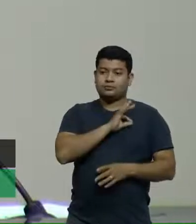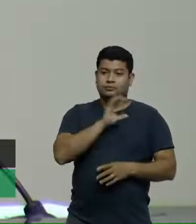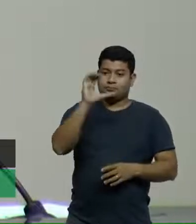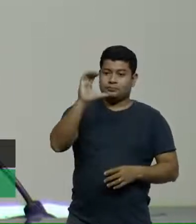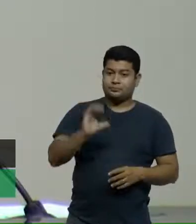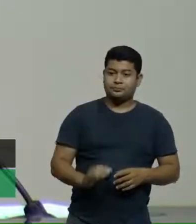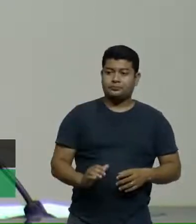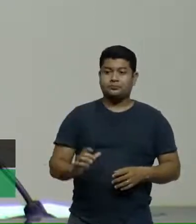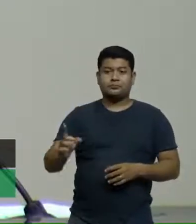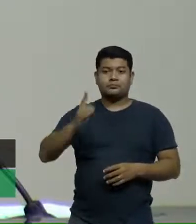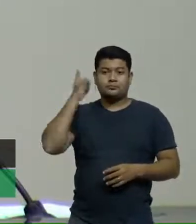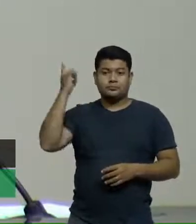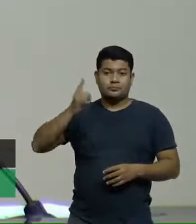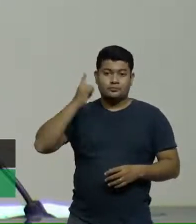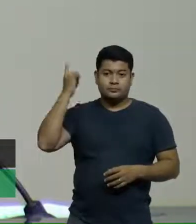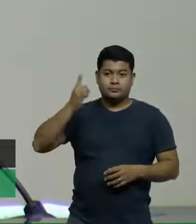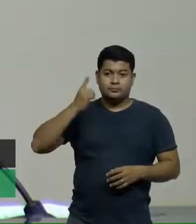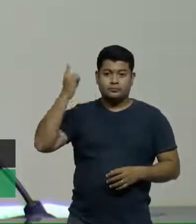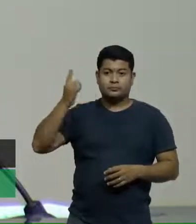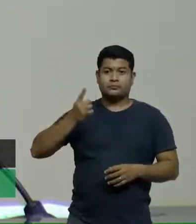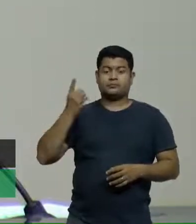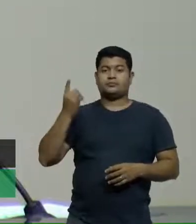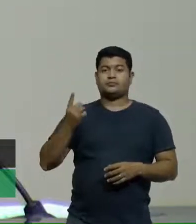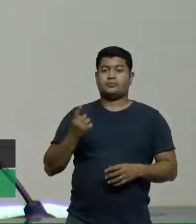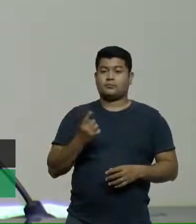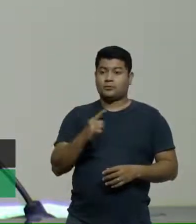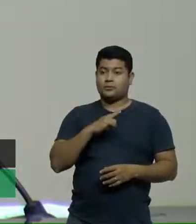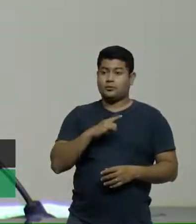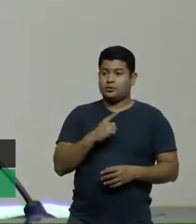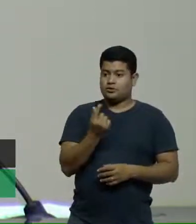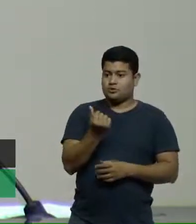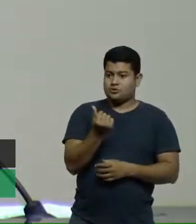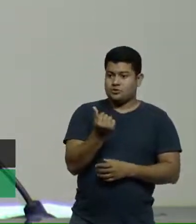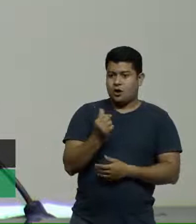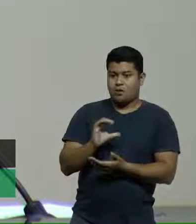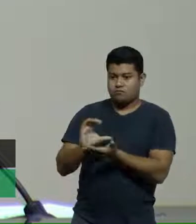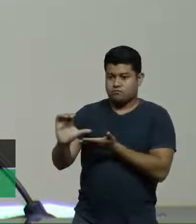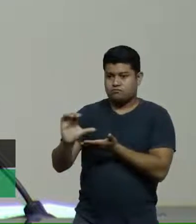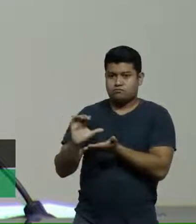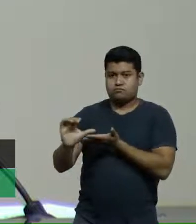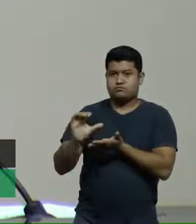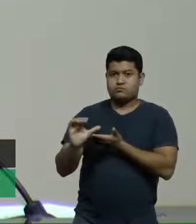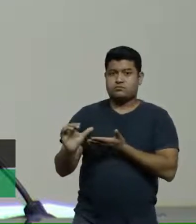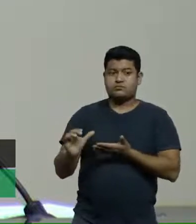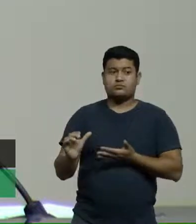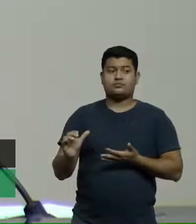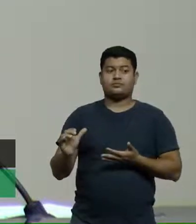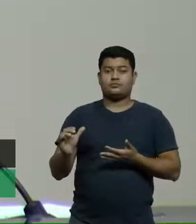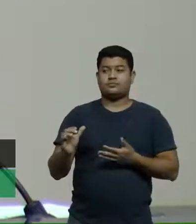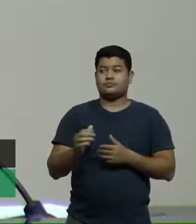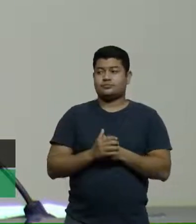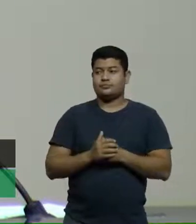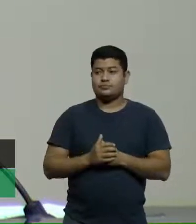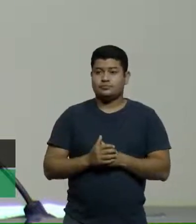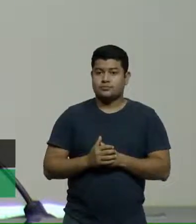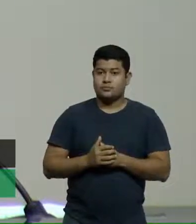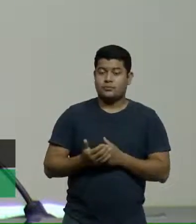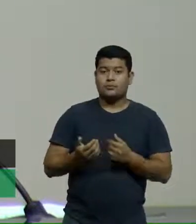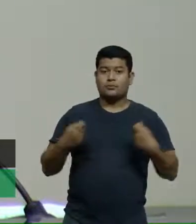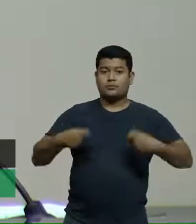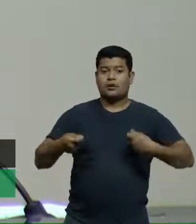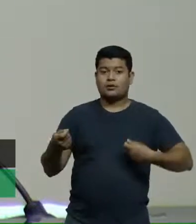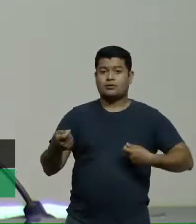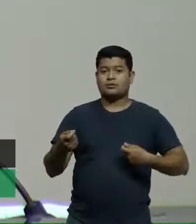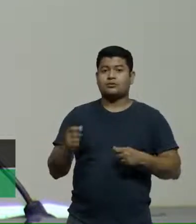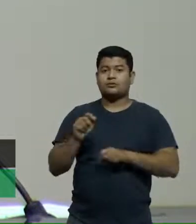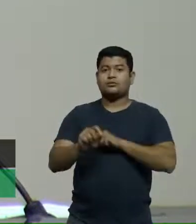têm feito o repasse de recursos, e isso nós temos que compartilhar com a sociedade